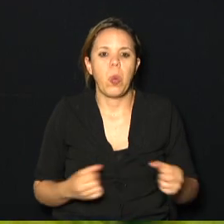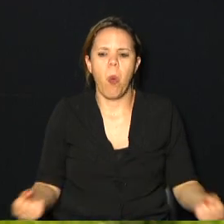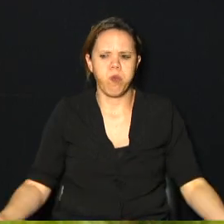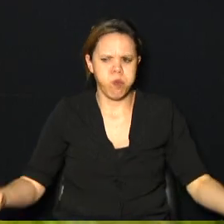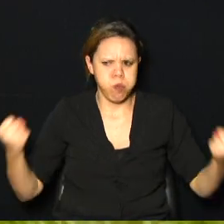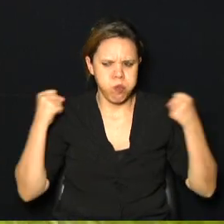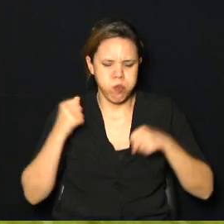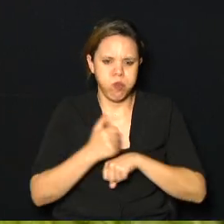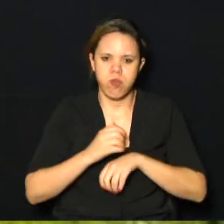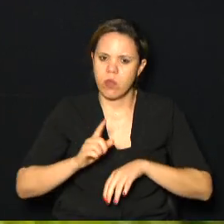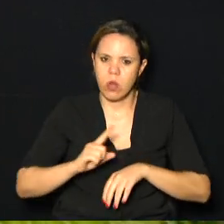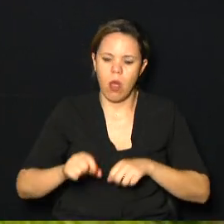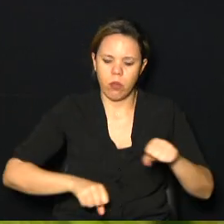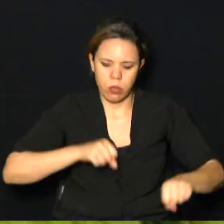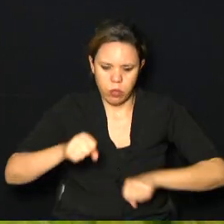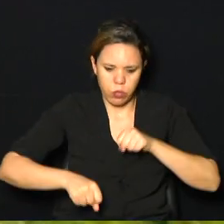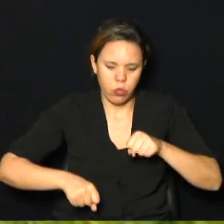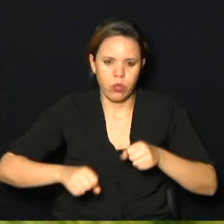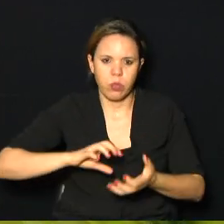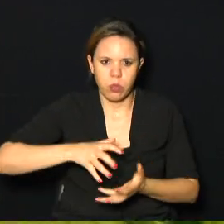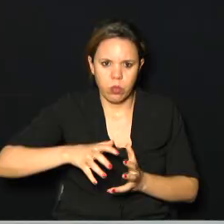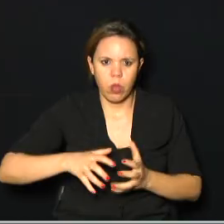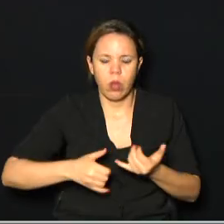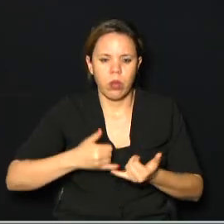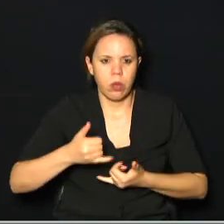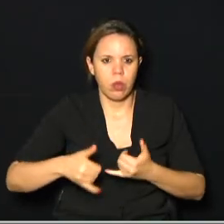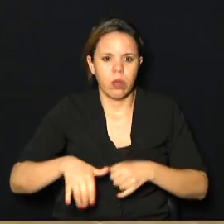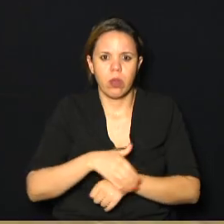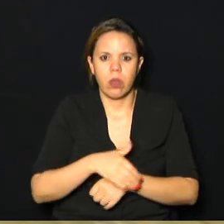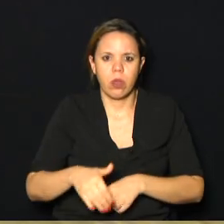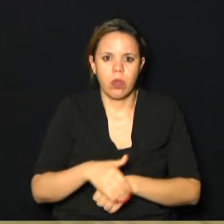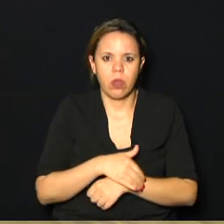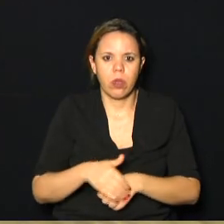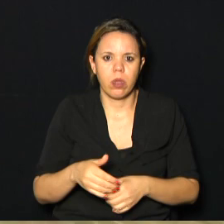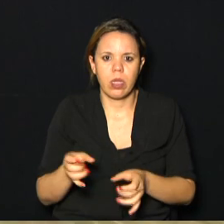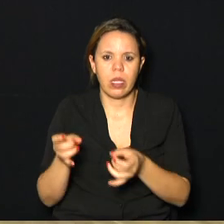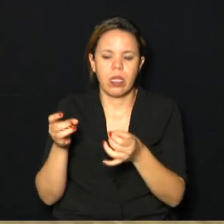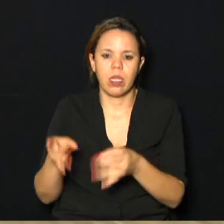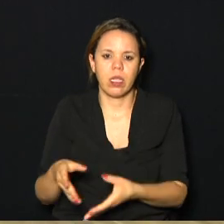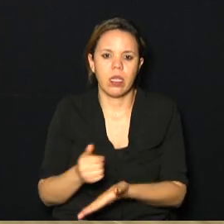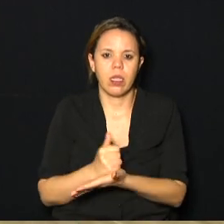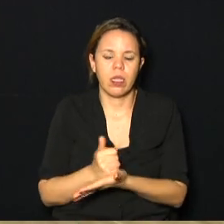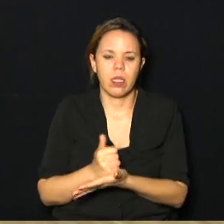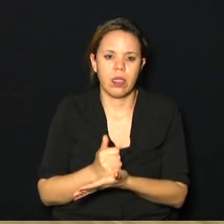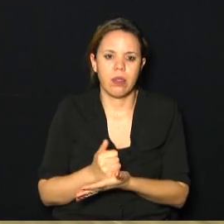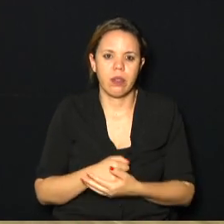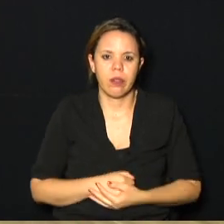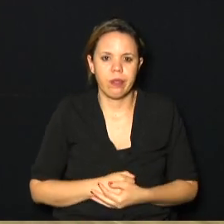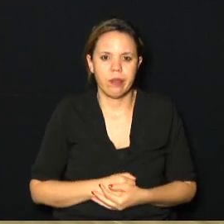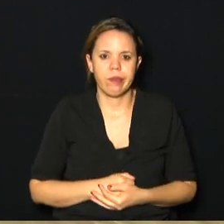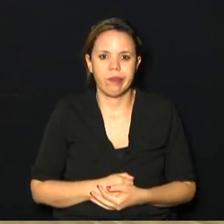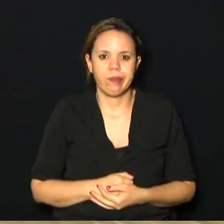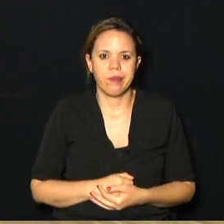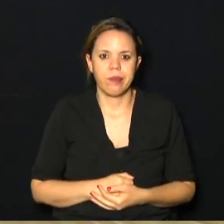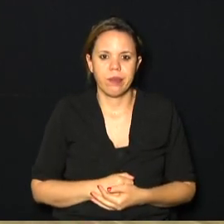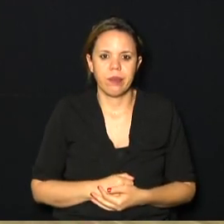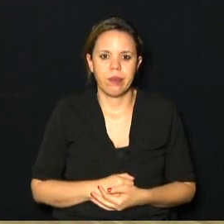nada, depois para andar de bicicleta, jogar bola, andar com Brincar cachorro. na rua, Realmente. larga o videogame, né, doutora?